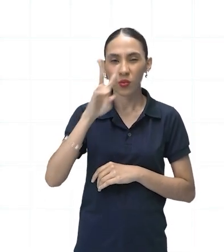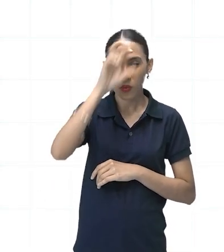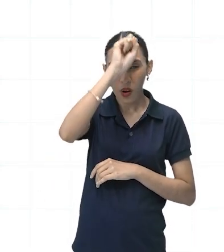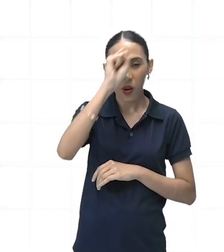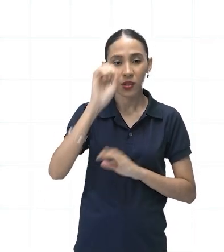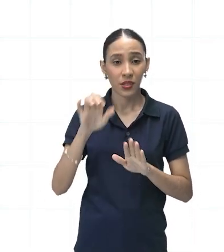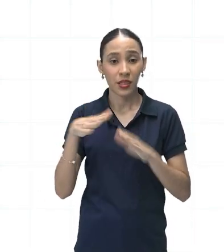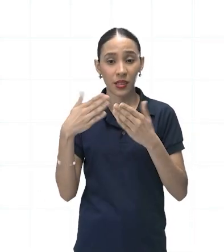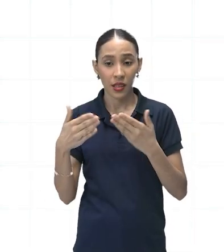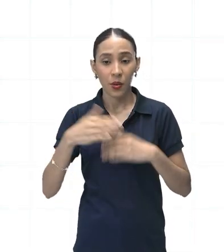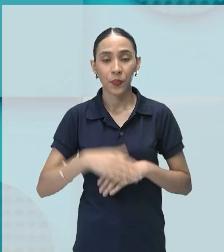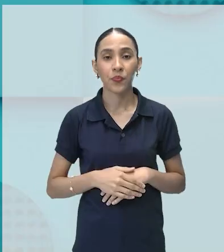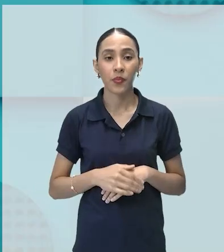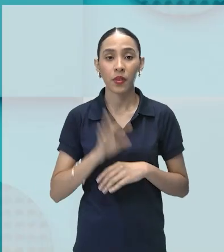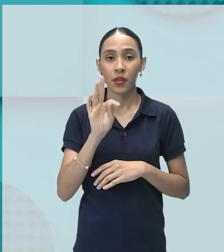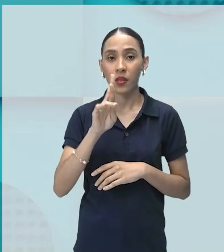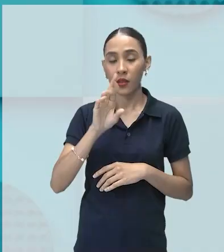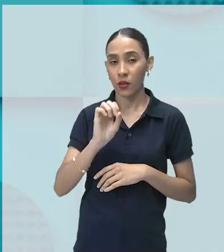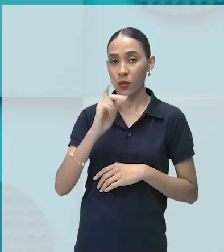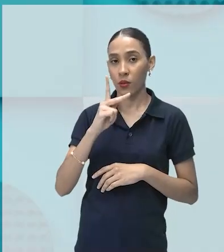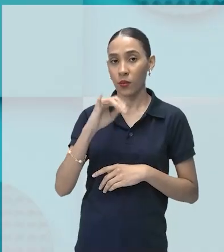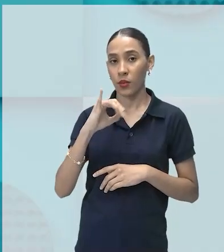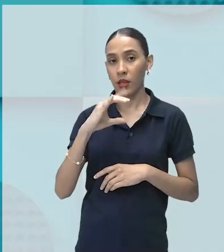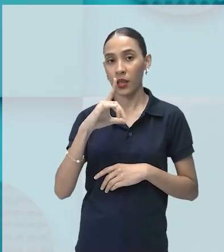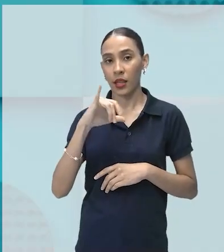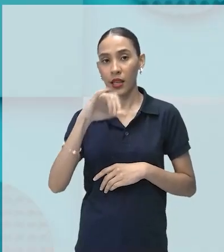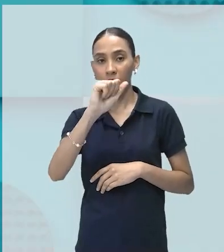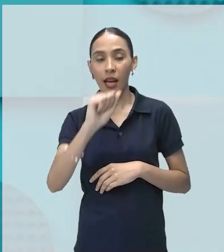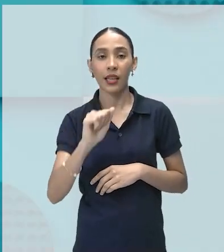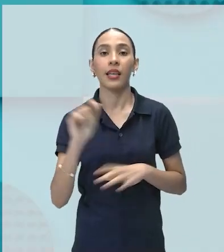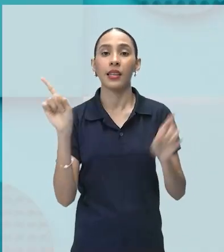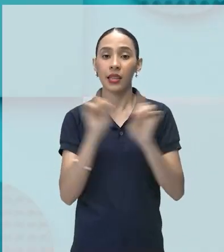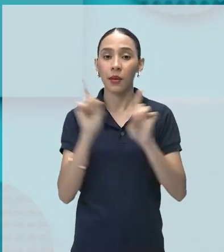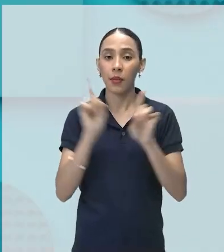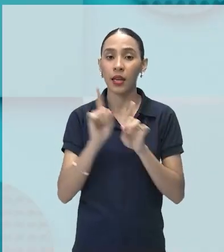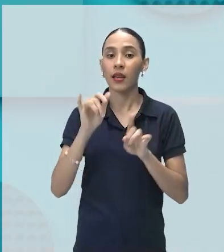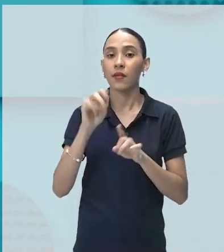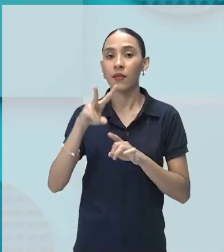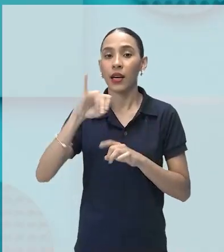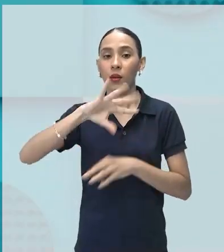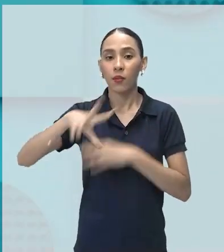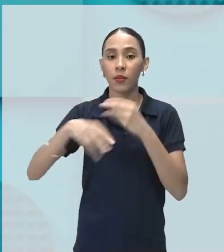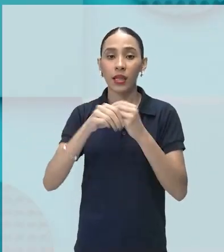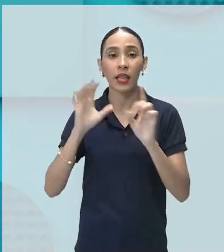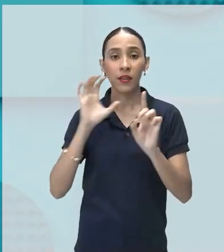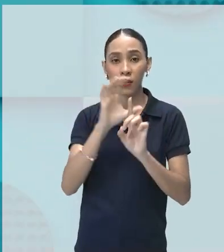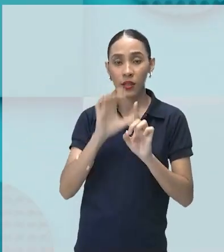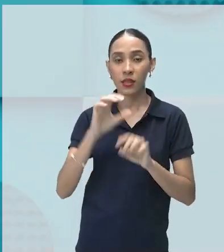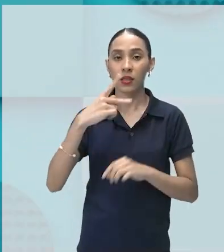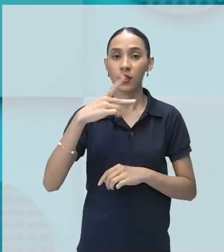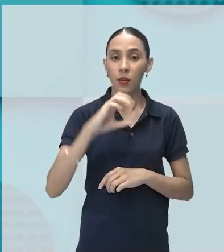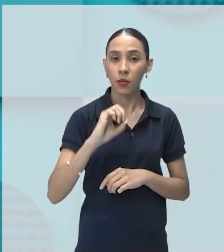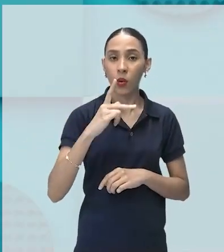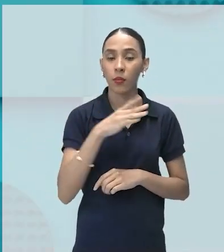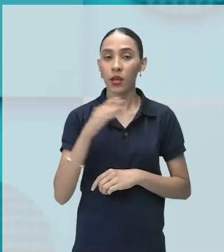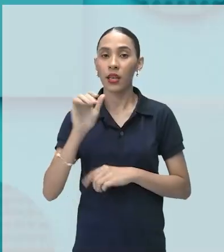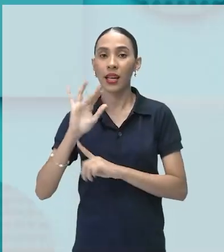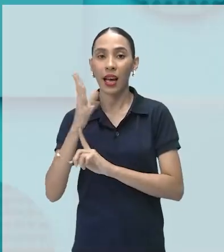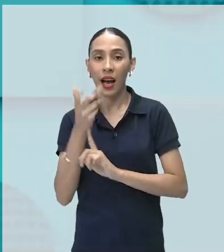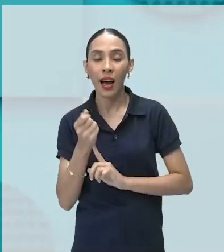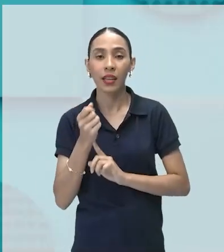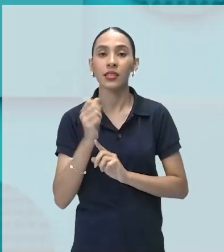aí a Tropicália também ela vai pegar essa influência da pop art para fazer crítica